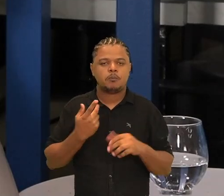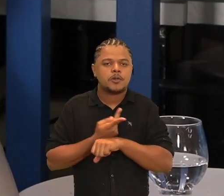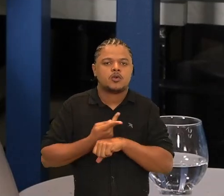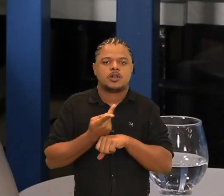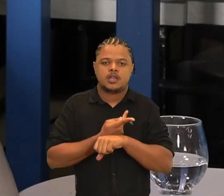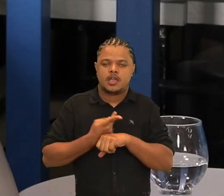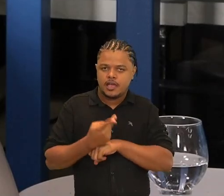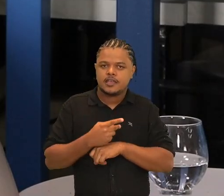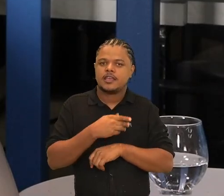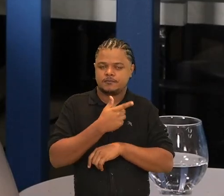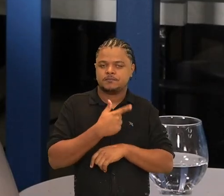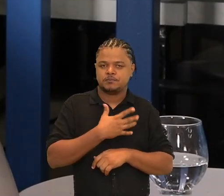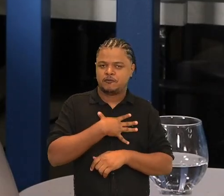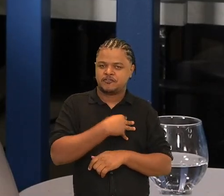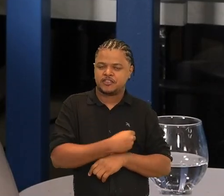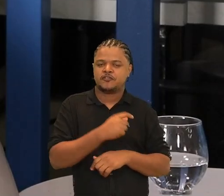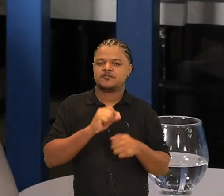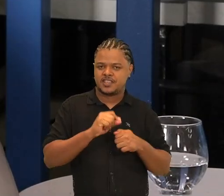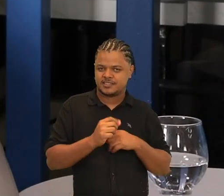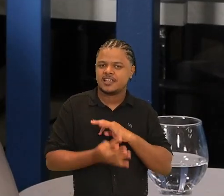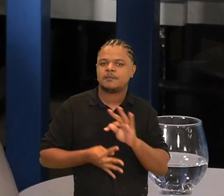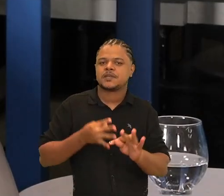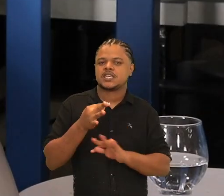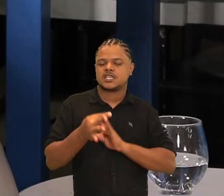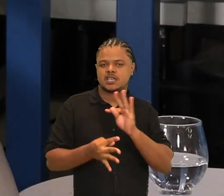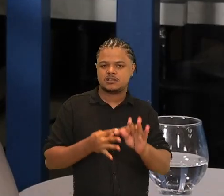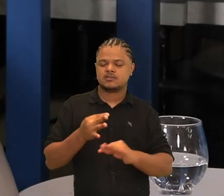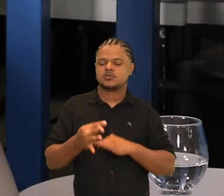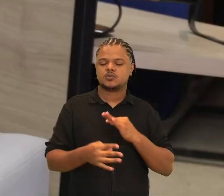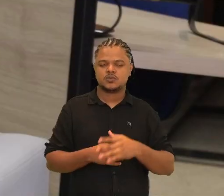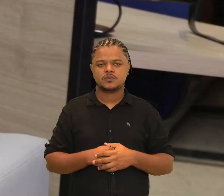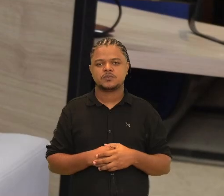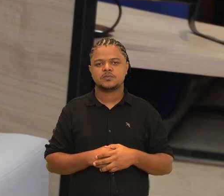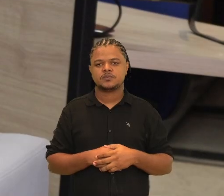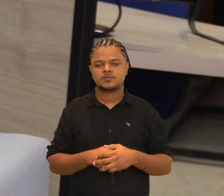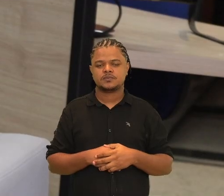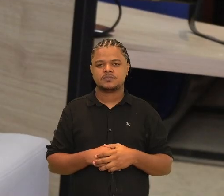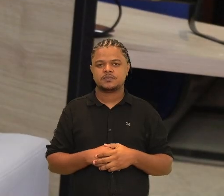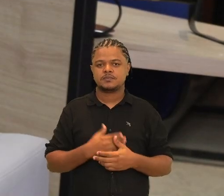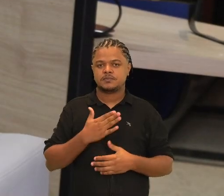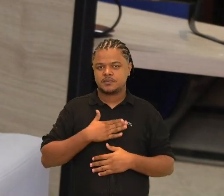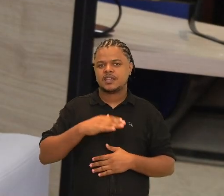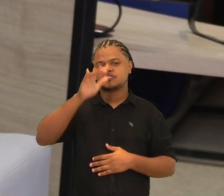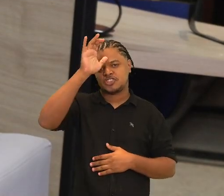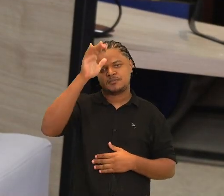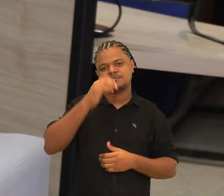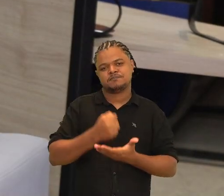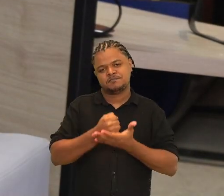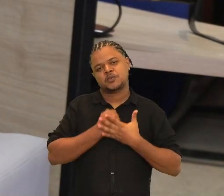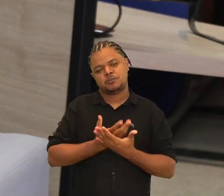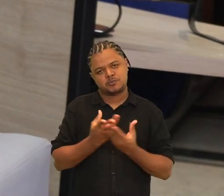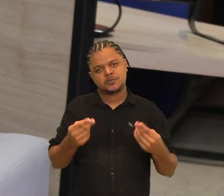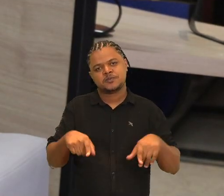as terapias no tempo certo, digamos assim que a gente conseguiu, a minha tia me ajudou muito também por